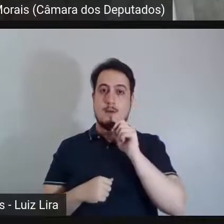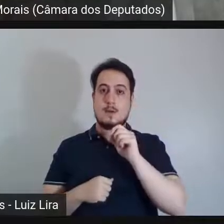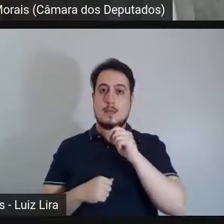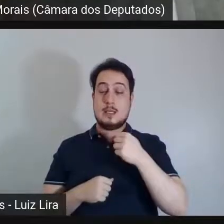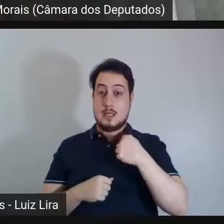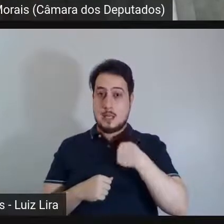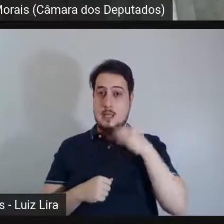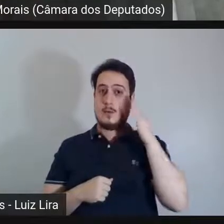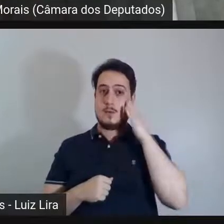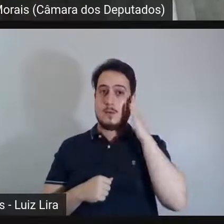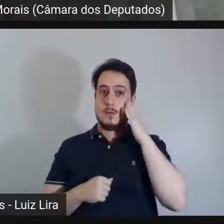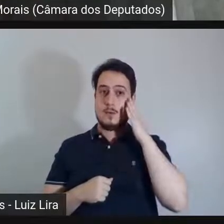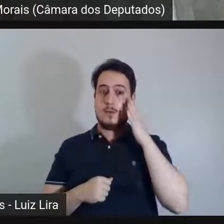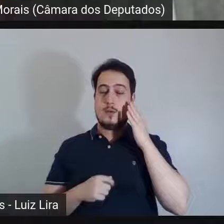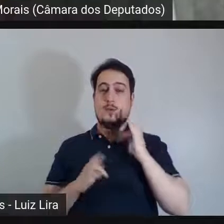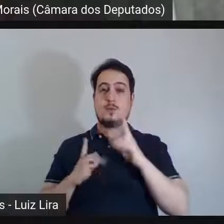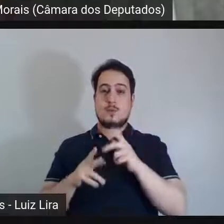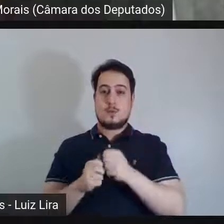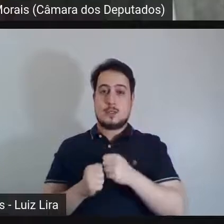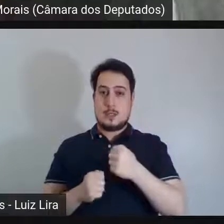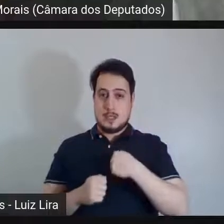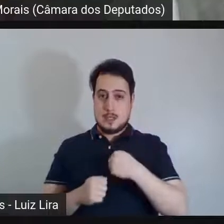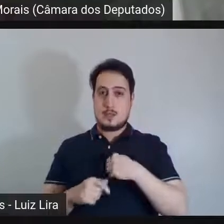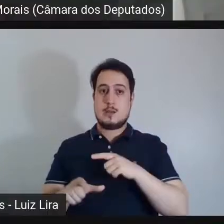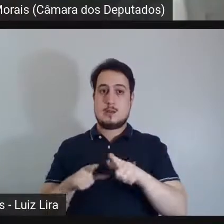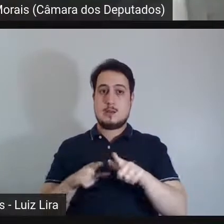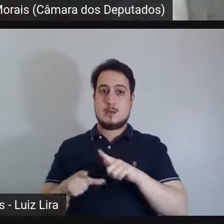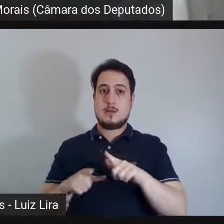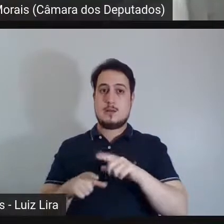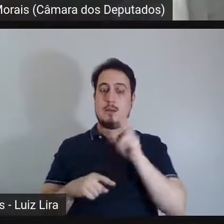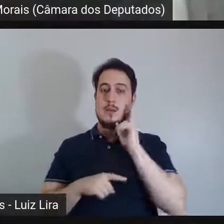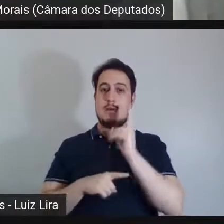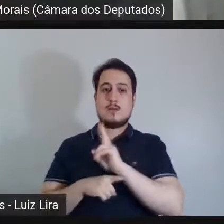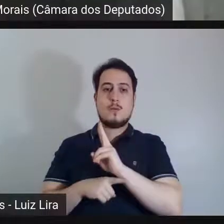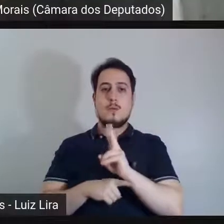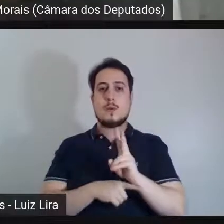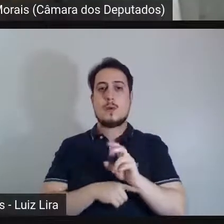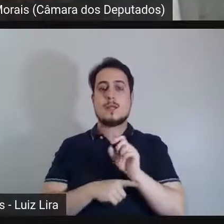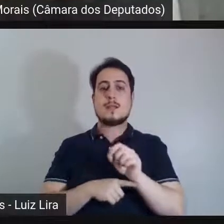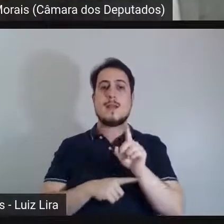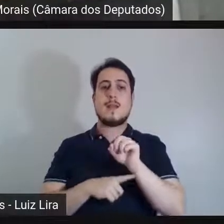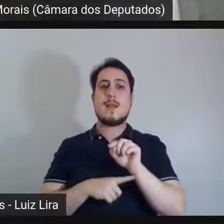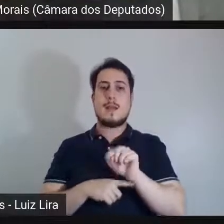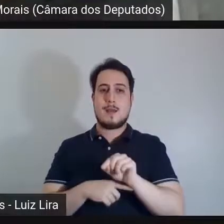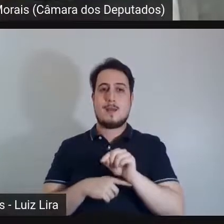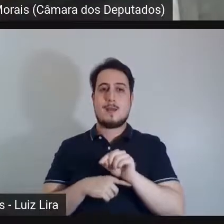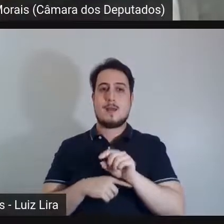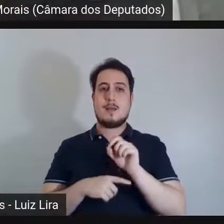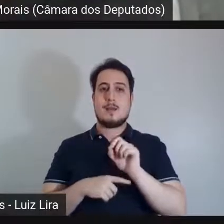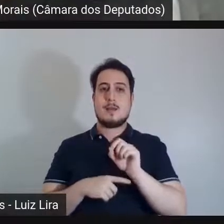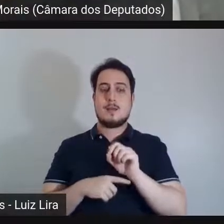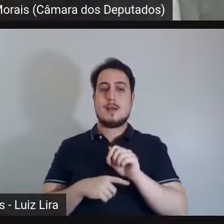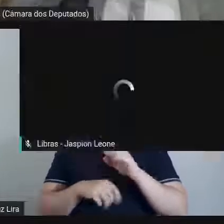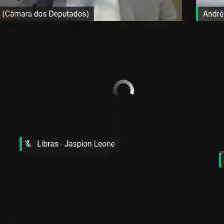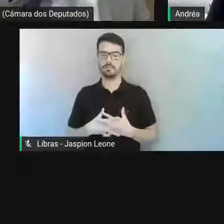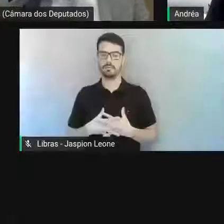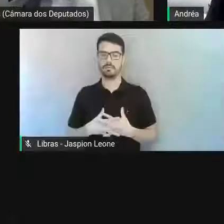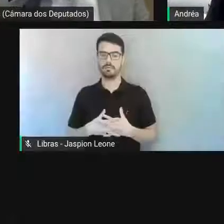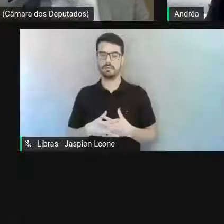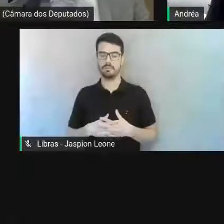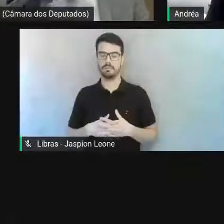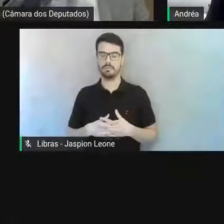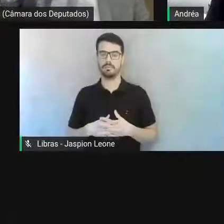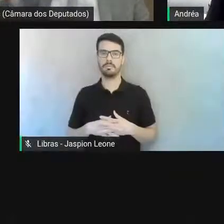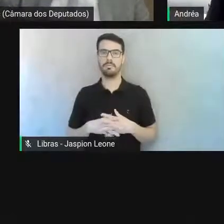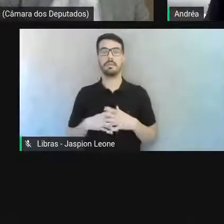soube, né? Os casos que a gente atuou. Eles fizeram um levantamento de quem era grupo de risco, quem eram os casos que eu não podia